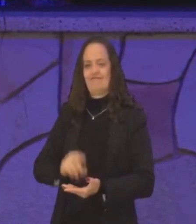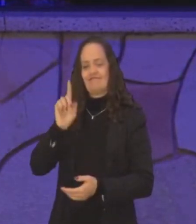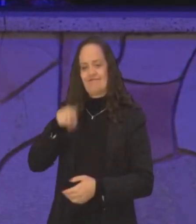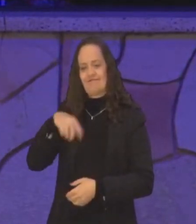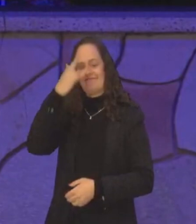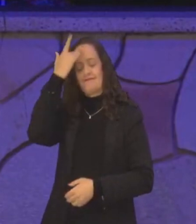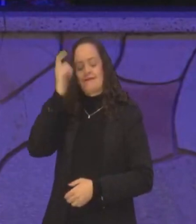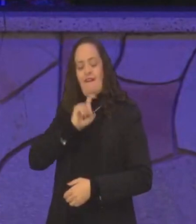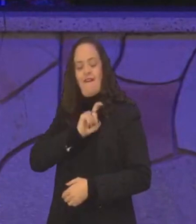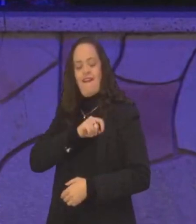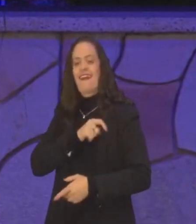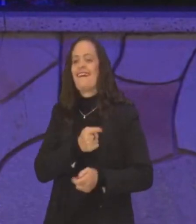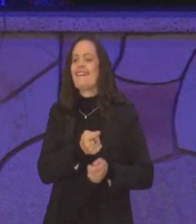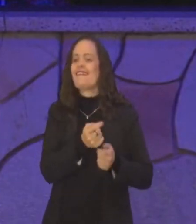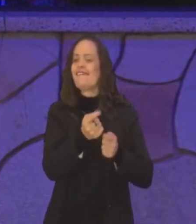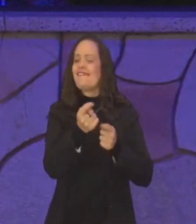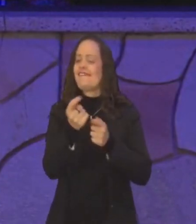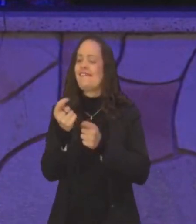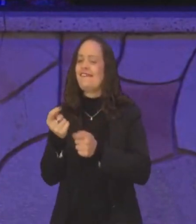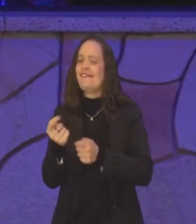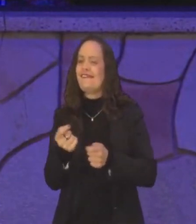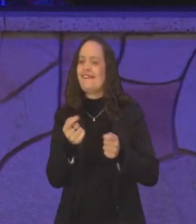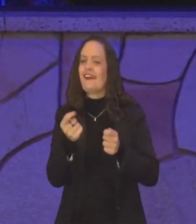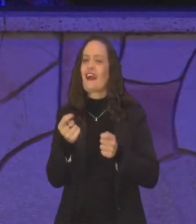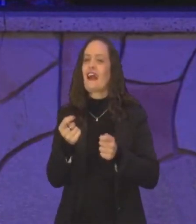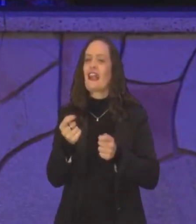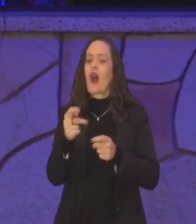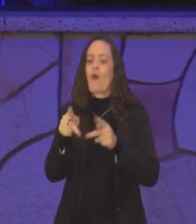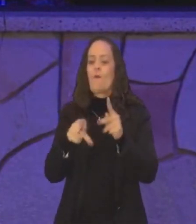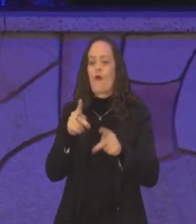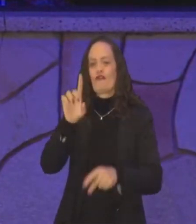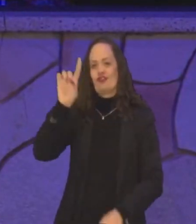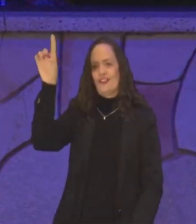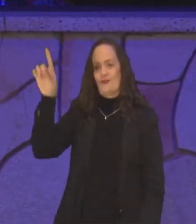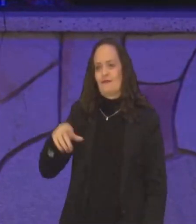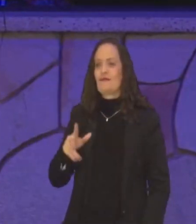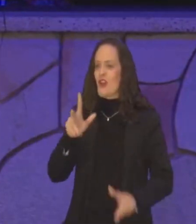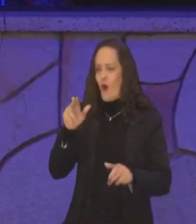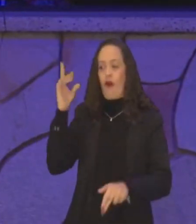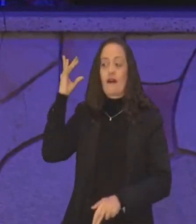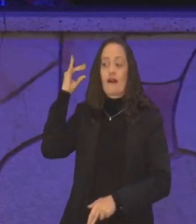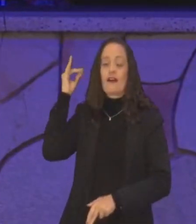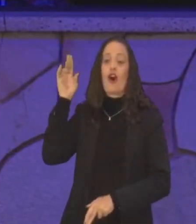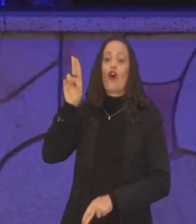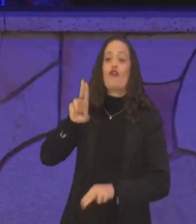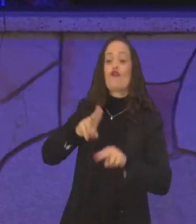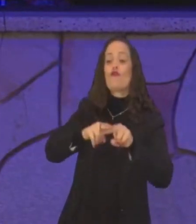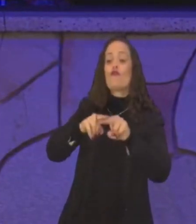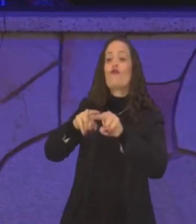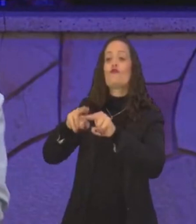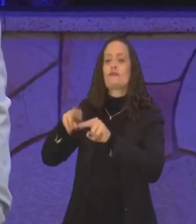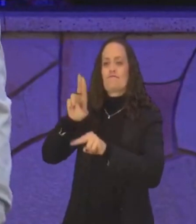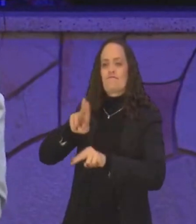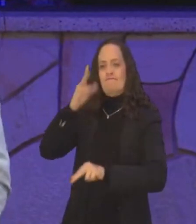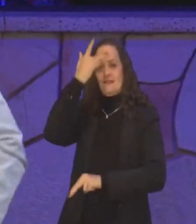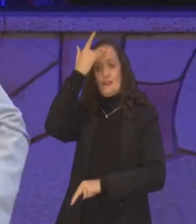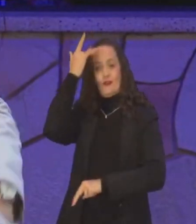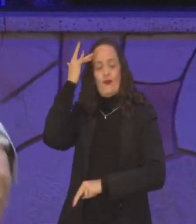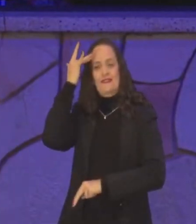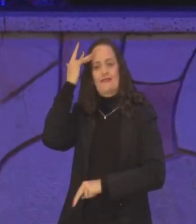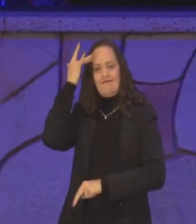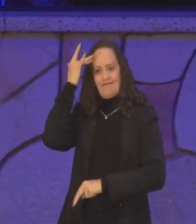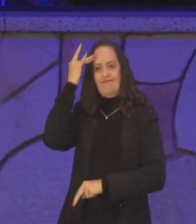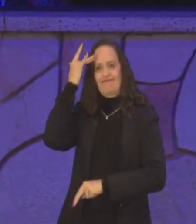de seduzir e enganar o povo de Deus. E por vezes, irmãos, a igreja, muitas vezes ingênua, as pessoas muitas